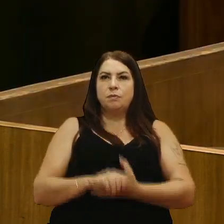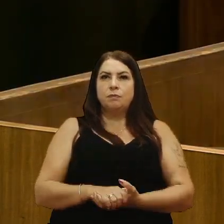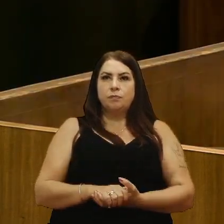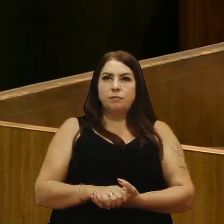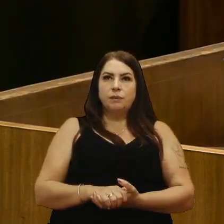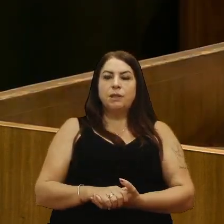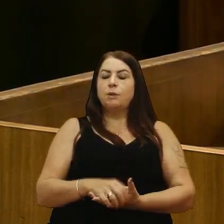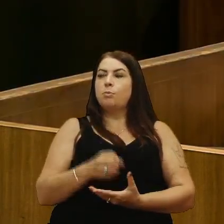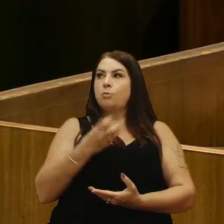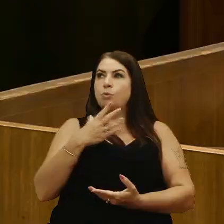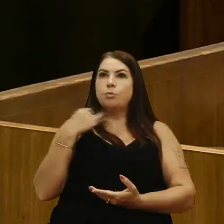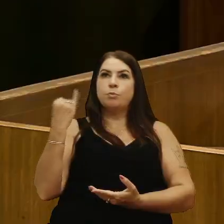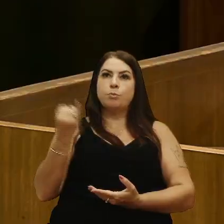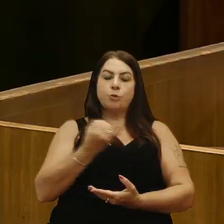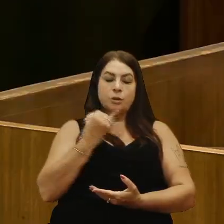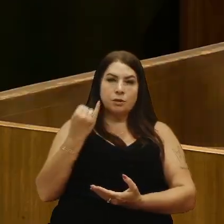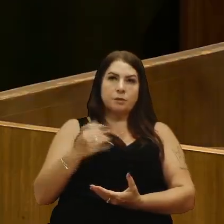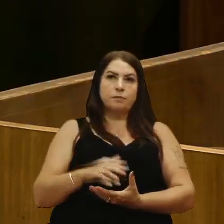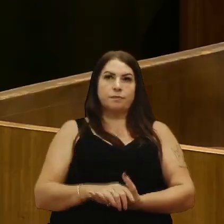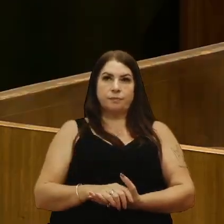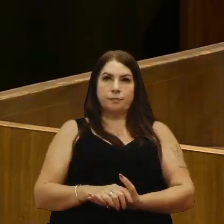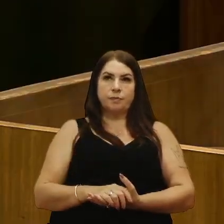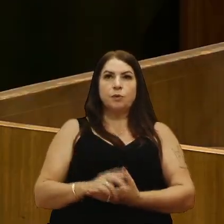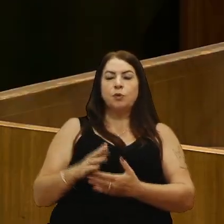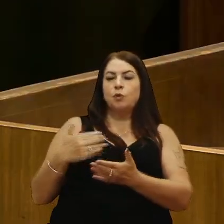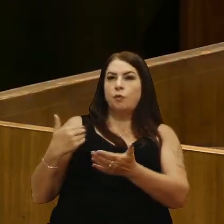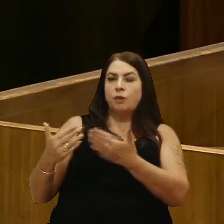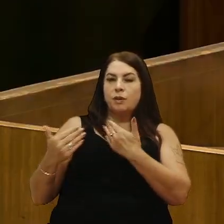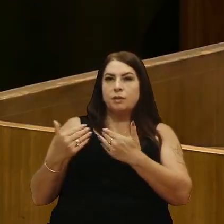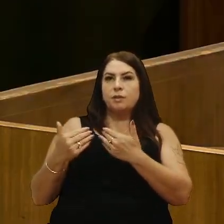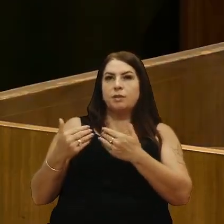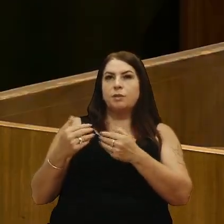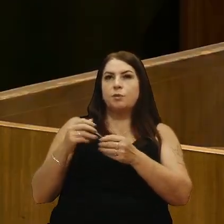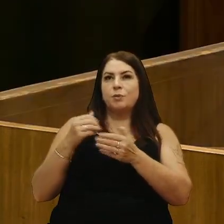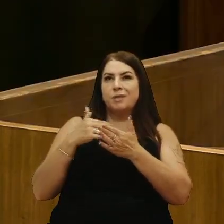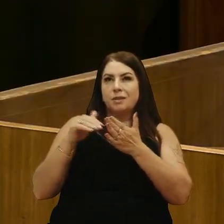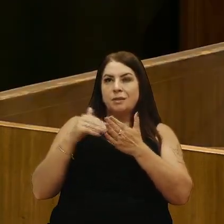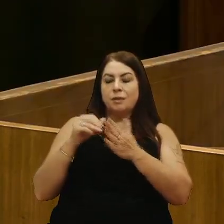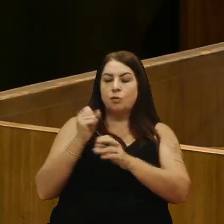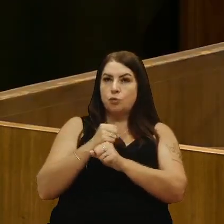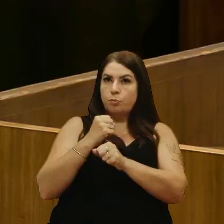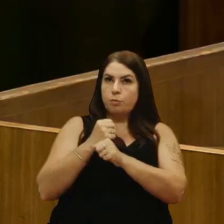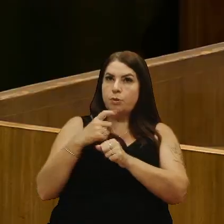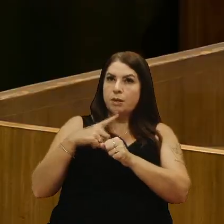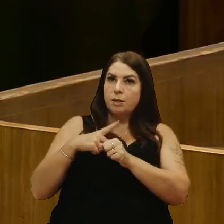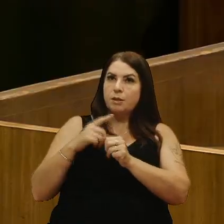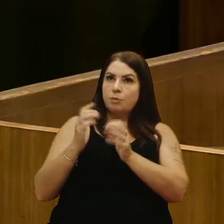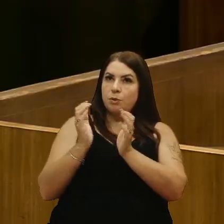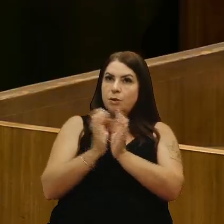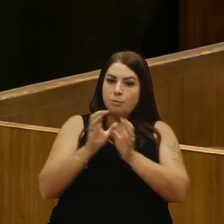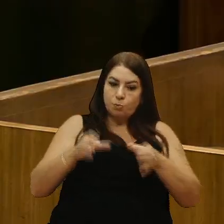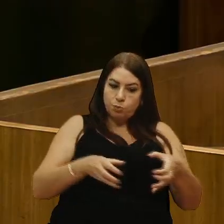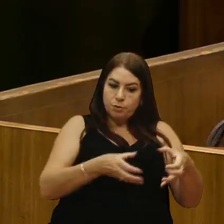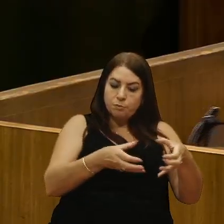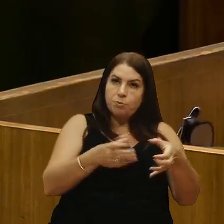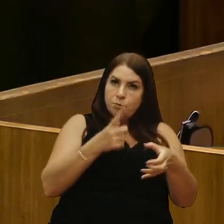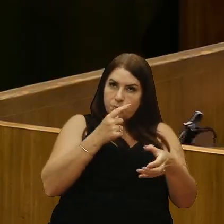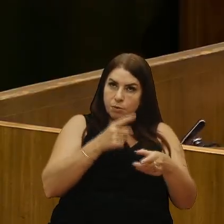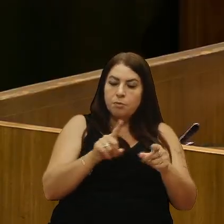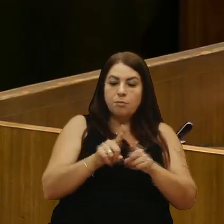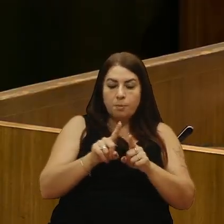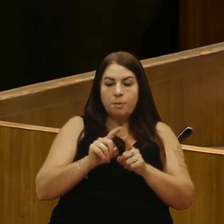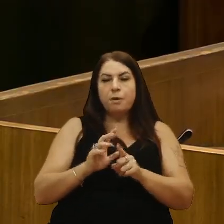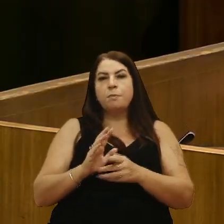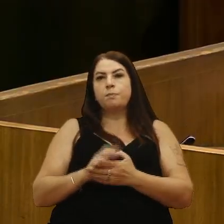Então, foi muito importante conversar com o secretário de obras para que nós tenhamos uma equipe para o saneamento e a